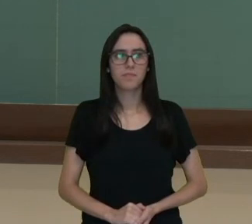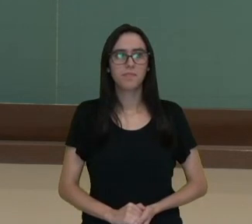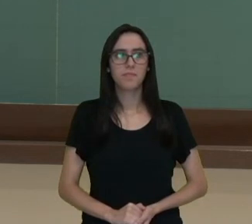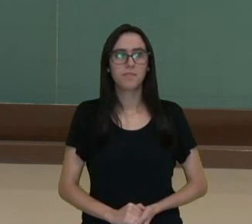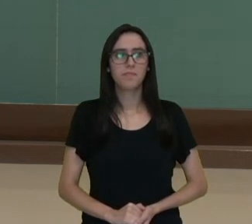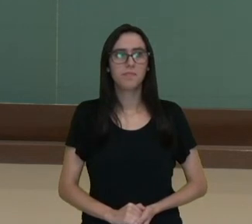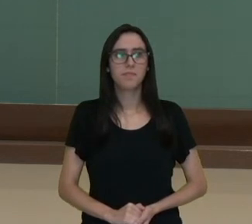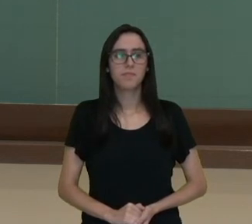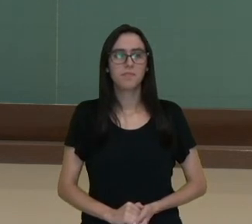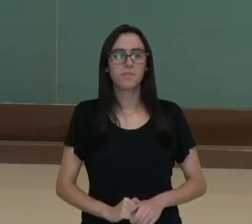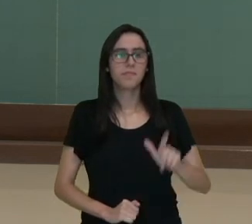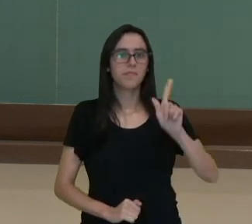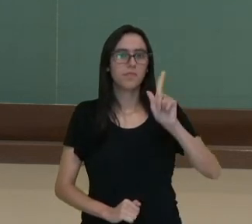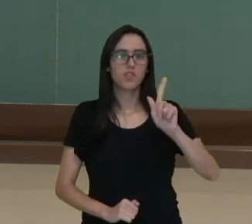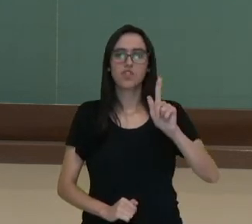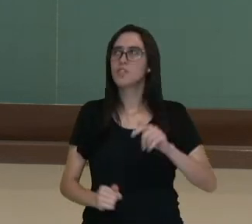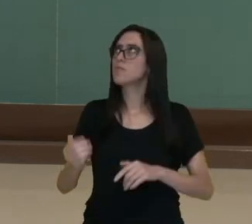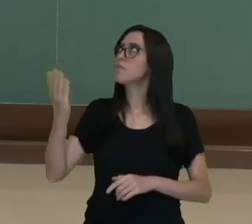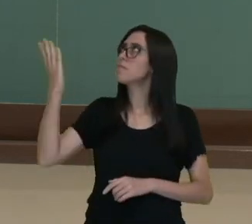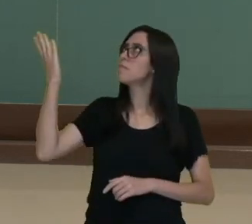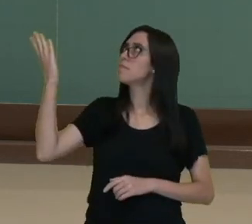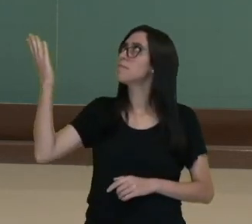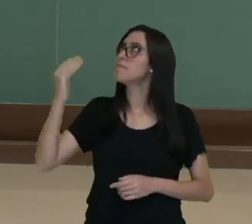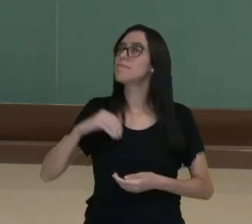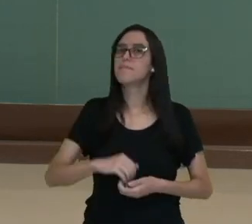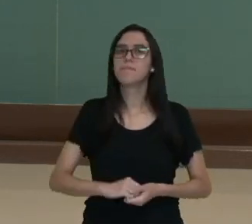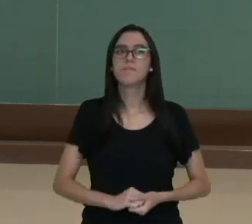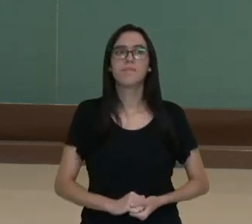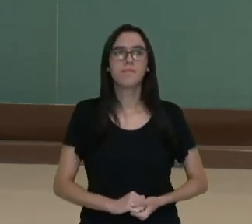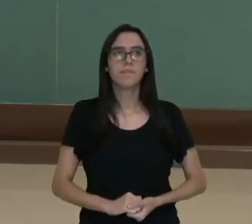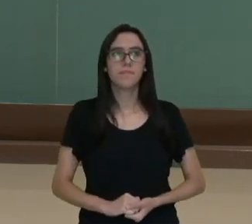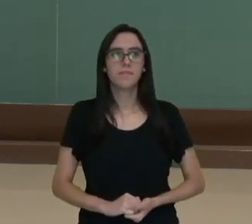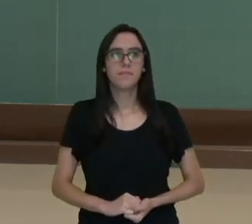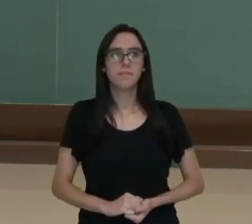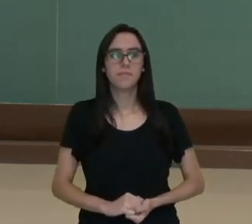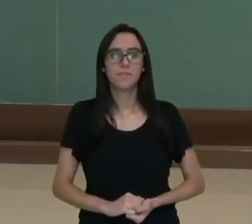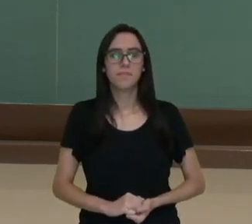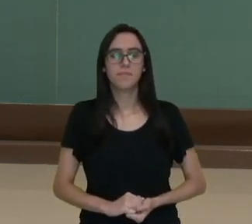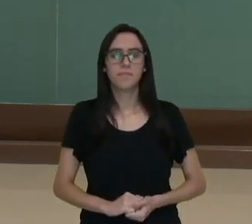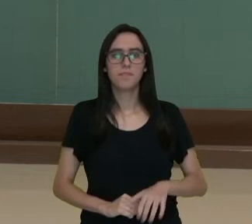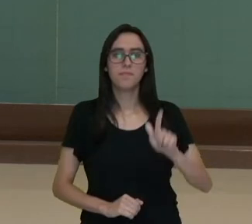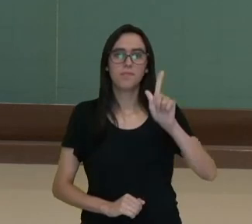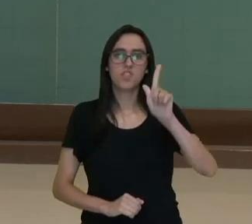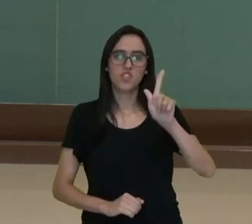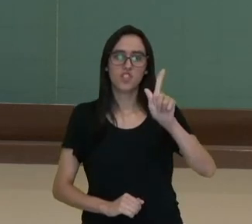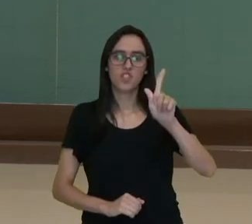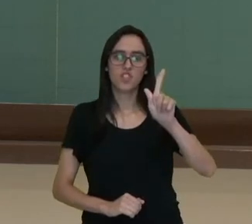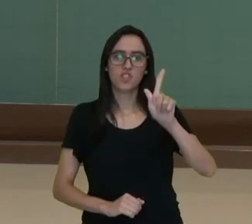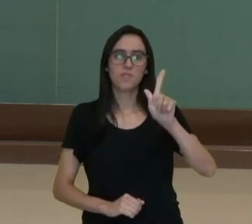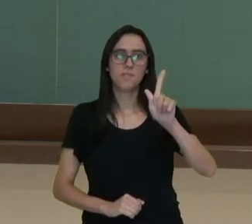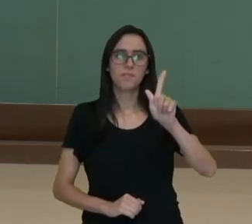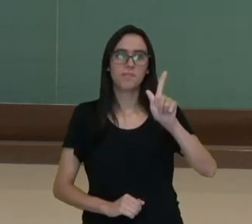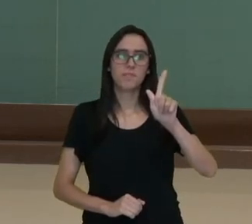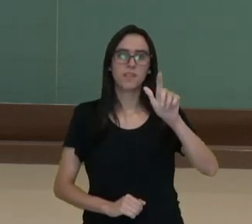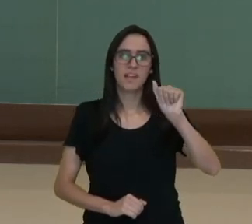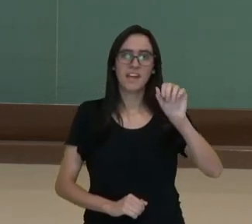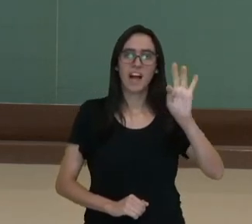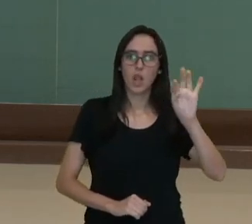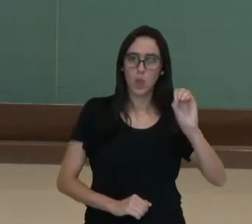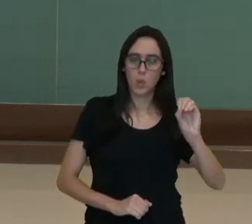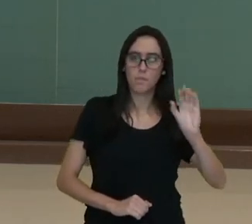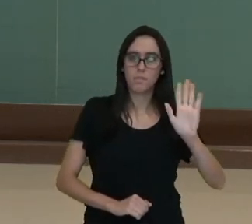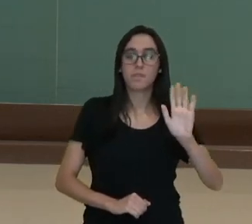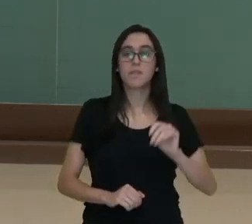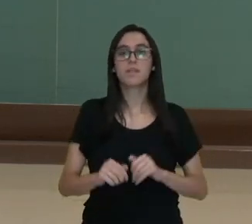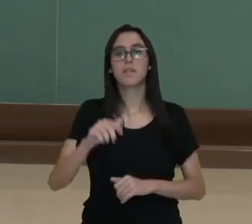diferente. Gato e gente, como se fosse mesmo o som de G, gato, e aqui, ó, a pronúncia